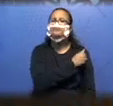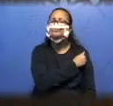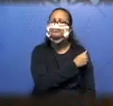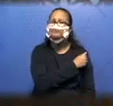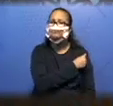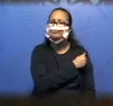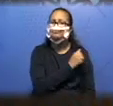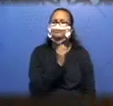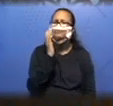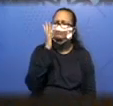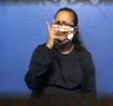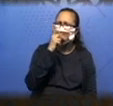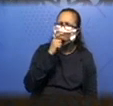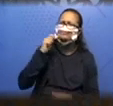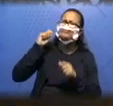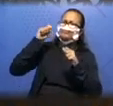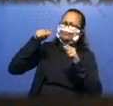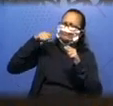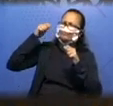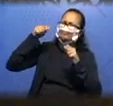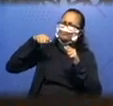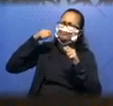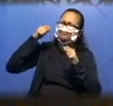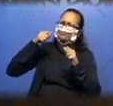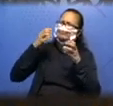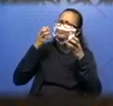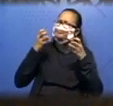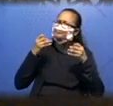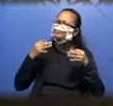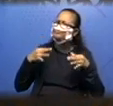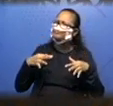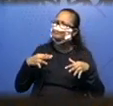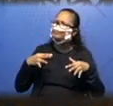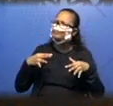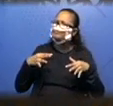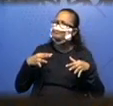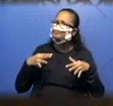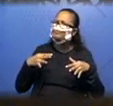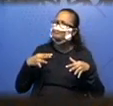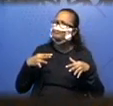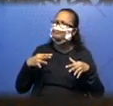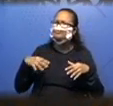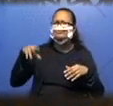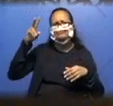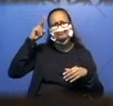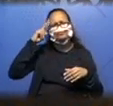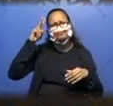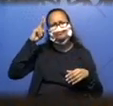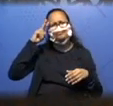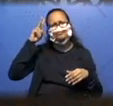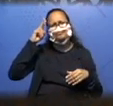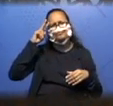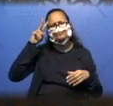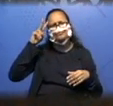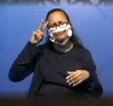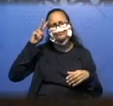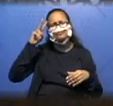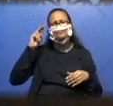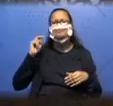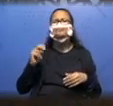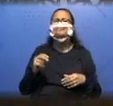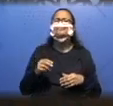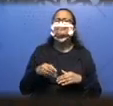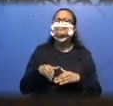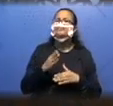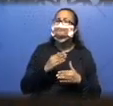E aí, pessoal? Bonitinho, né, esse videozinho? Bem explicadinho, dá para a gente